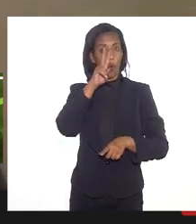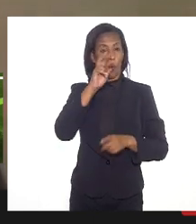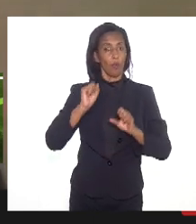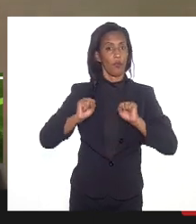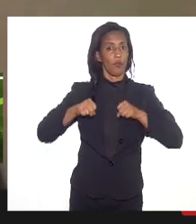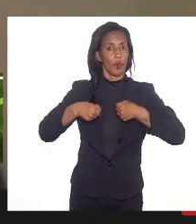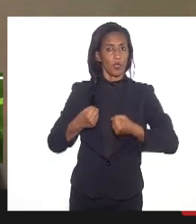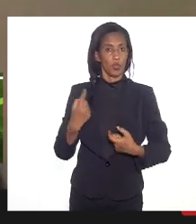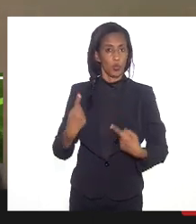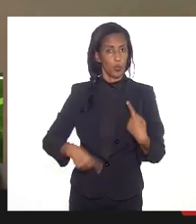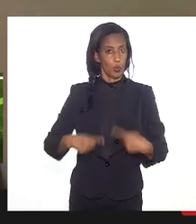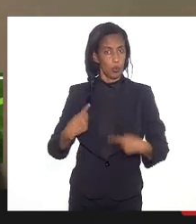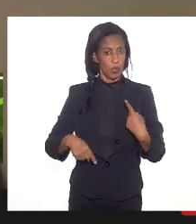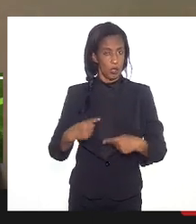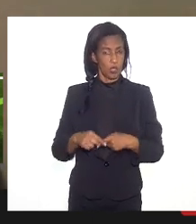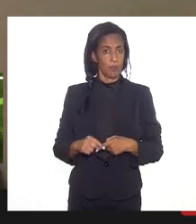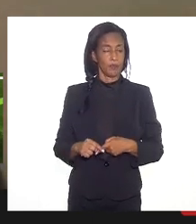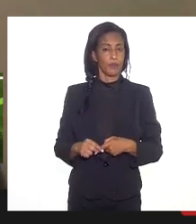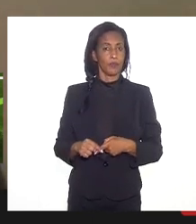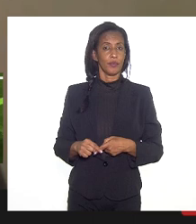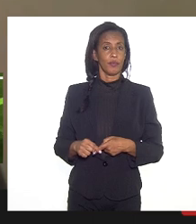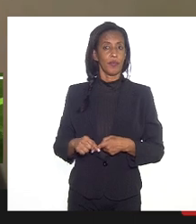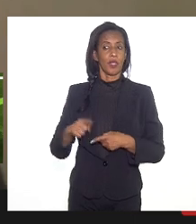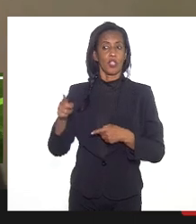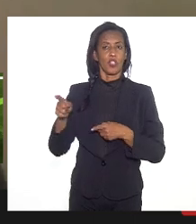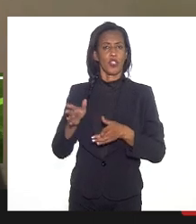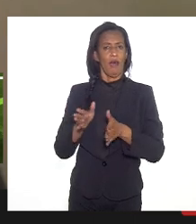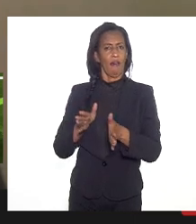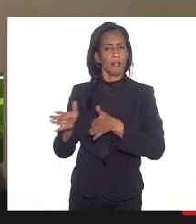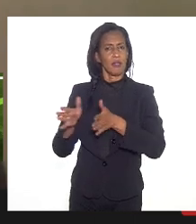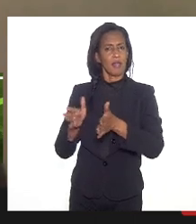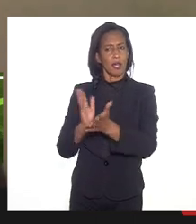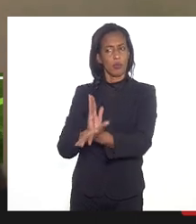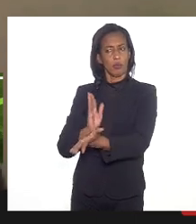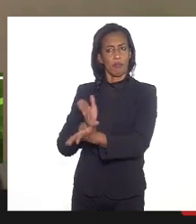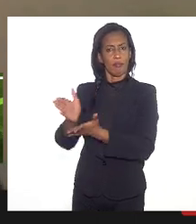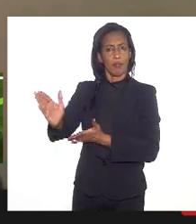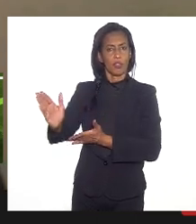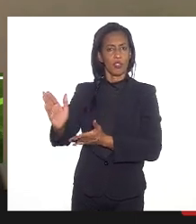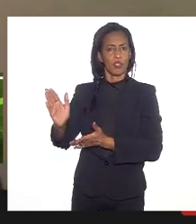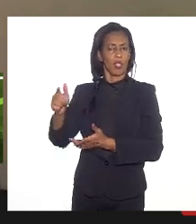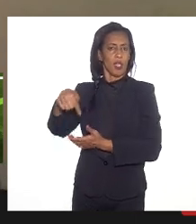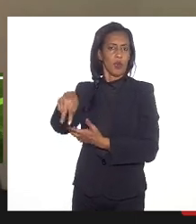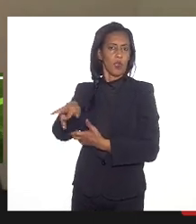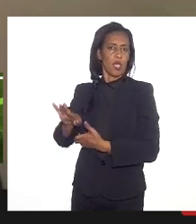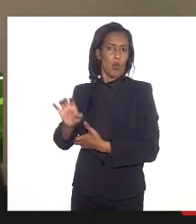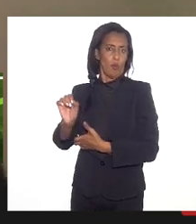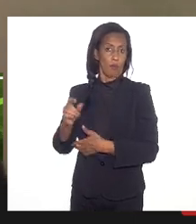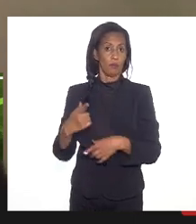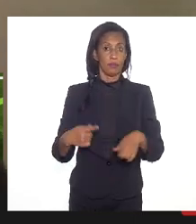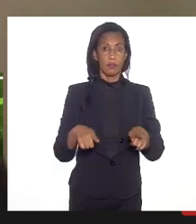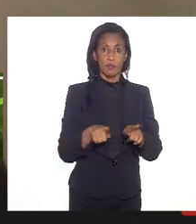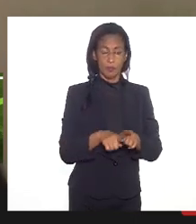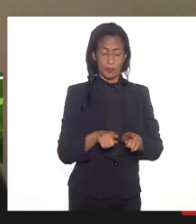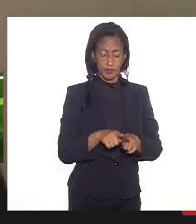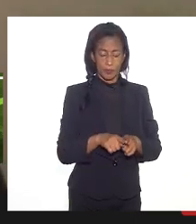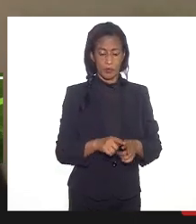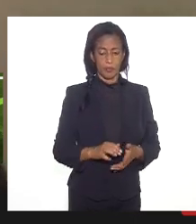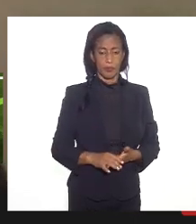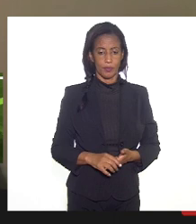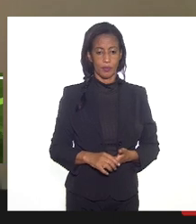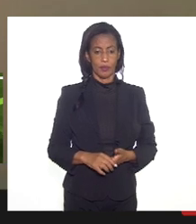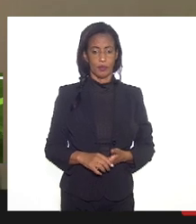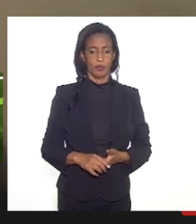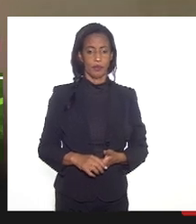políticas de infraestrutura e acesso para as comunidades quilombolas. Além disso,